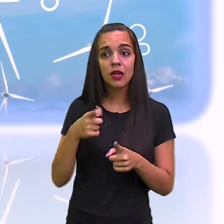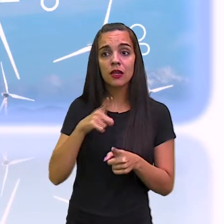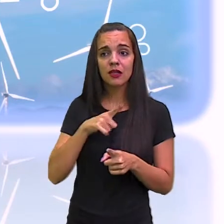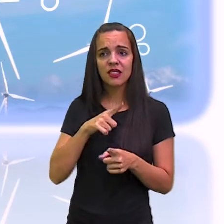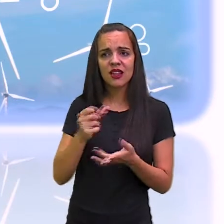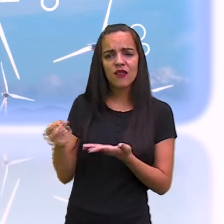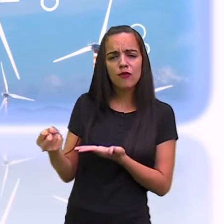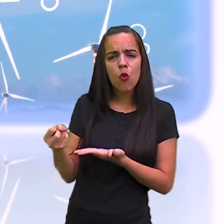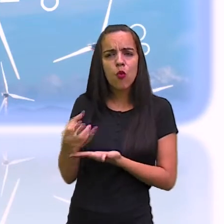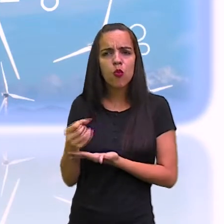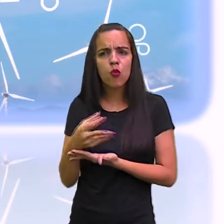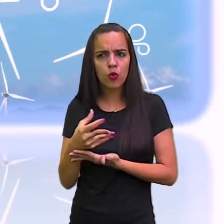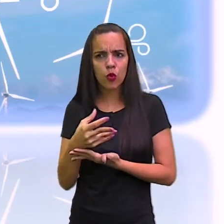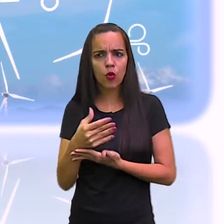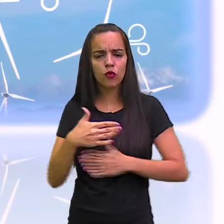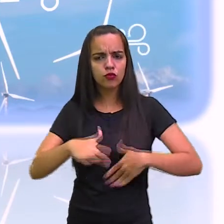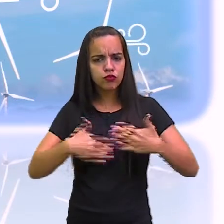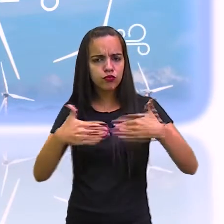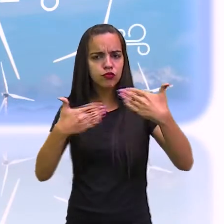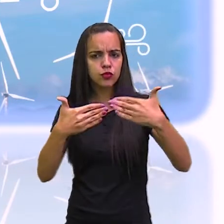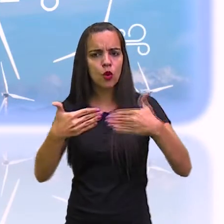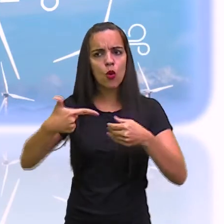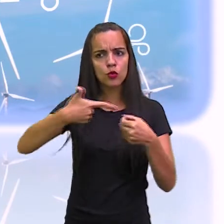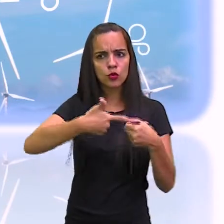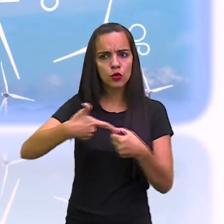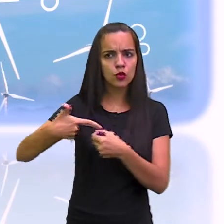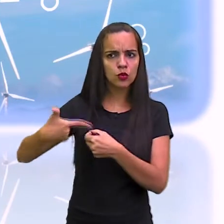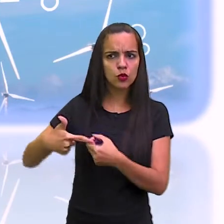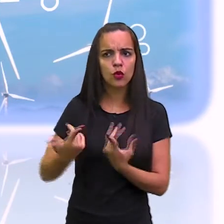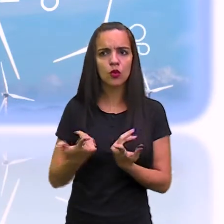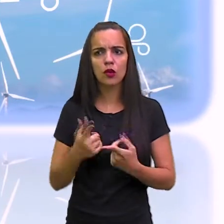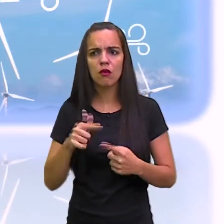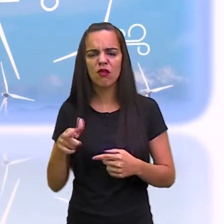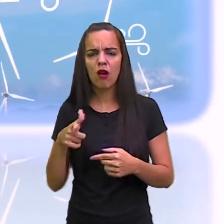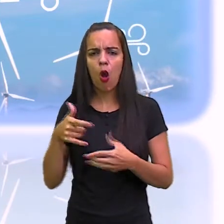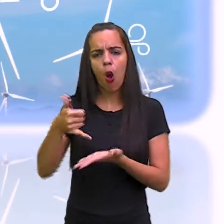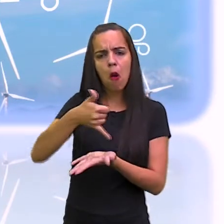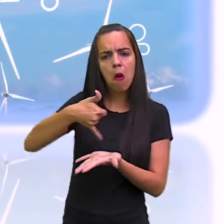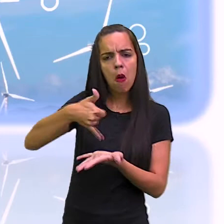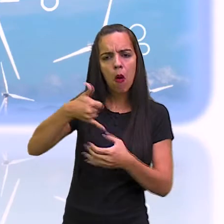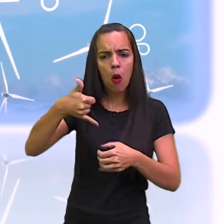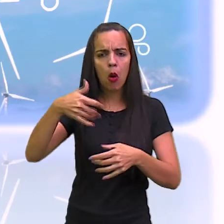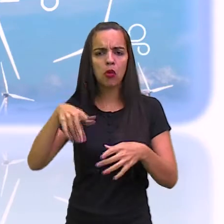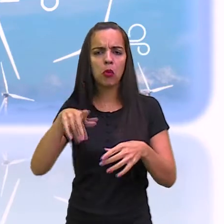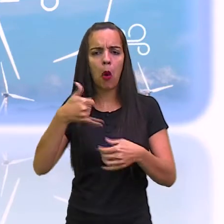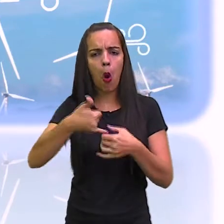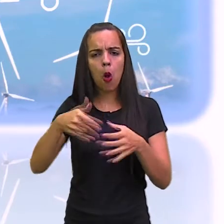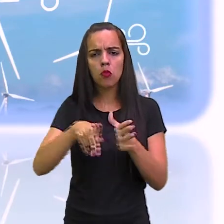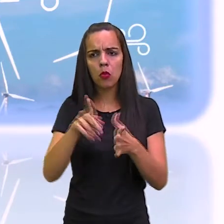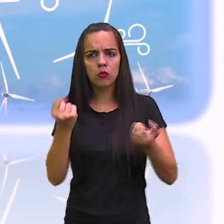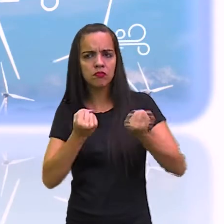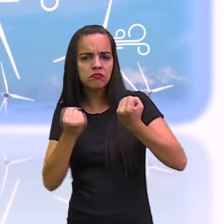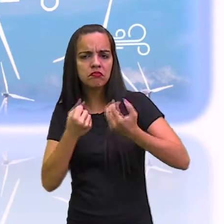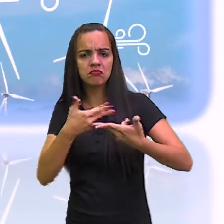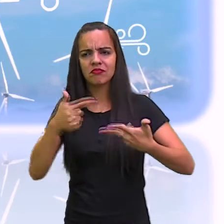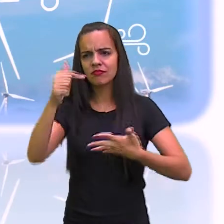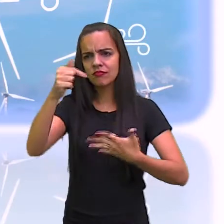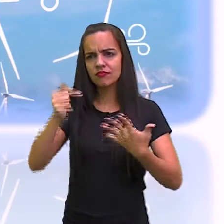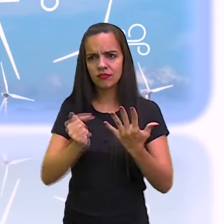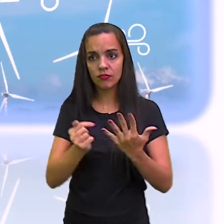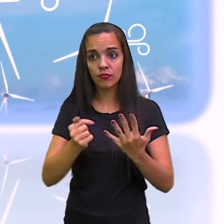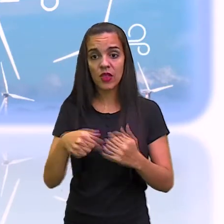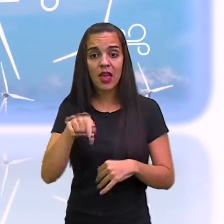de resíduos da queima dos combustíveis como madeira, óleo e carvão vegetal. A fonte mais utilizada